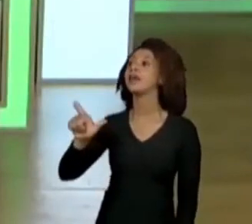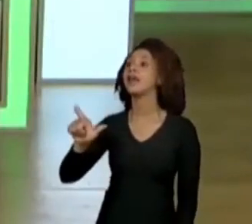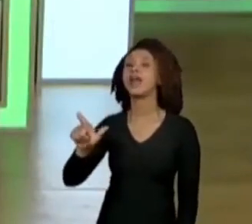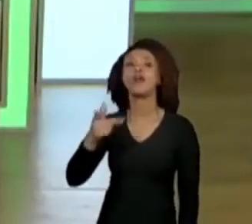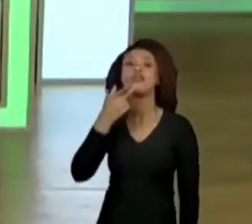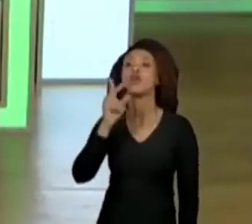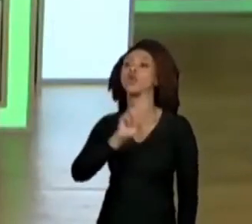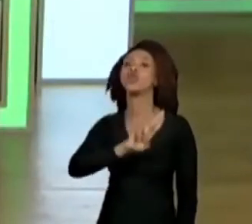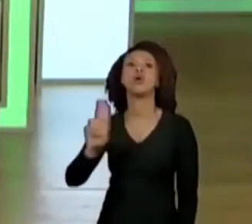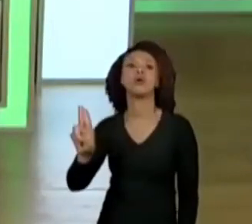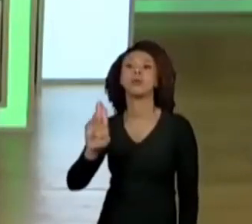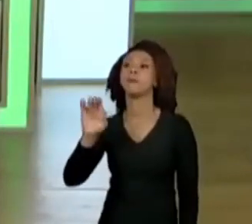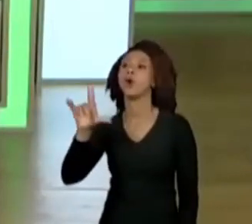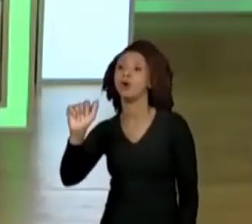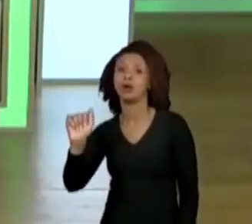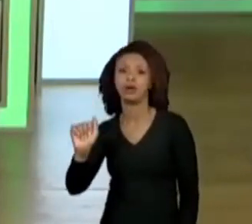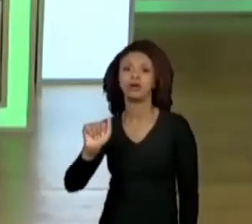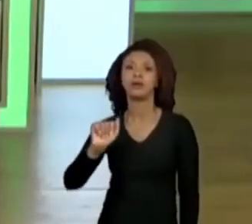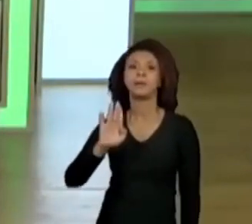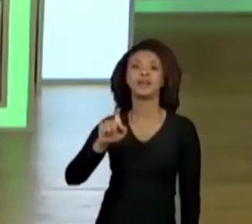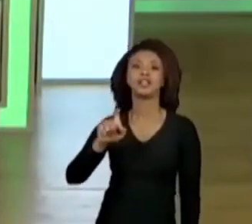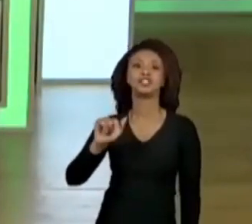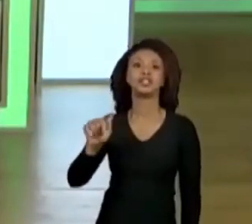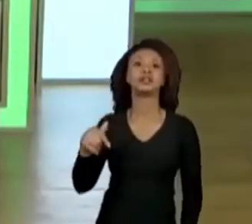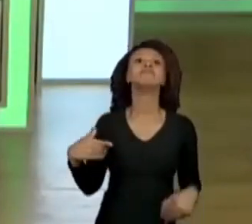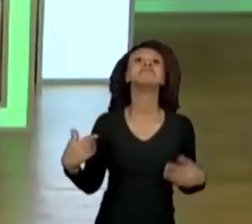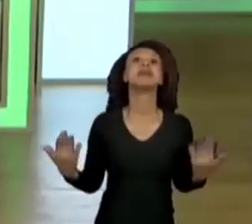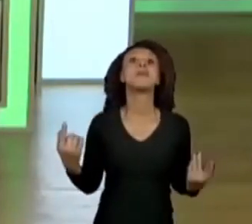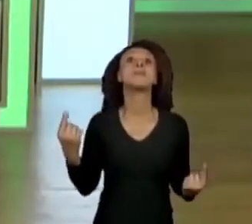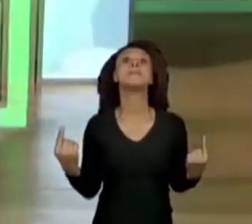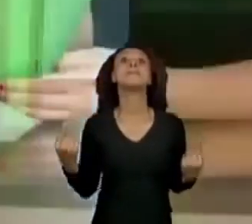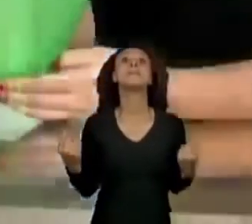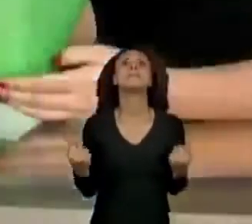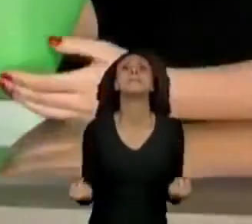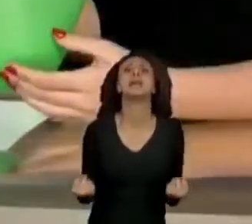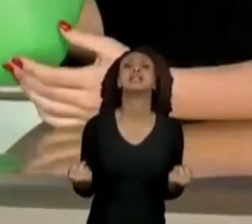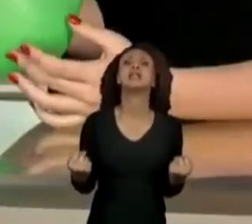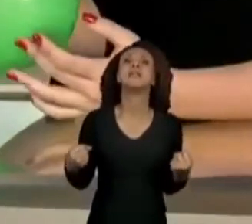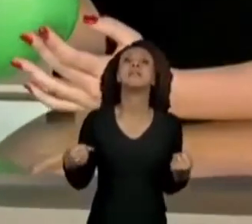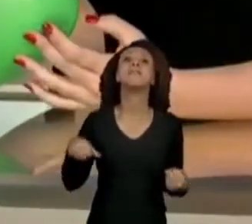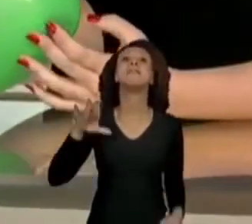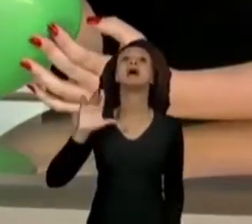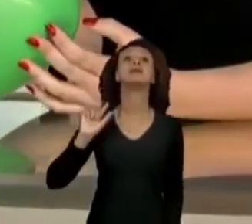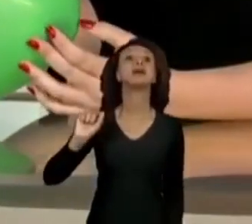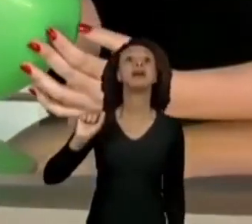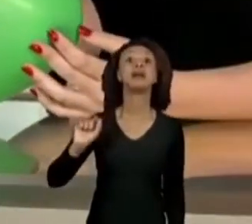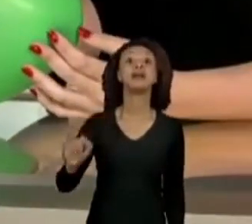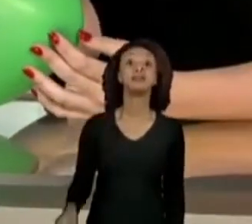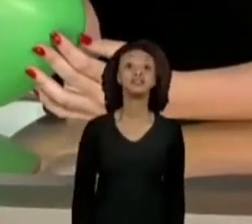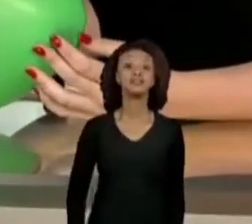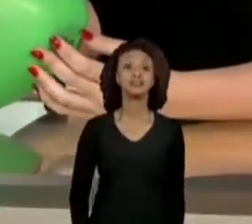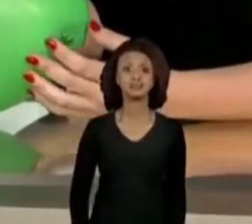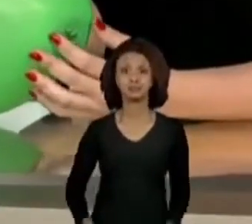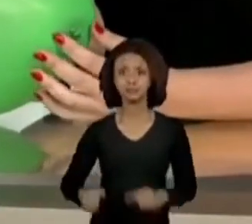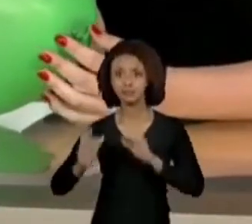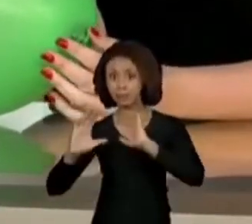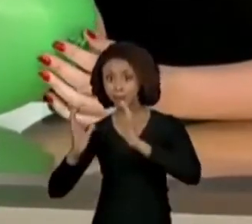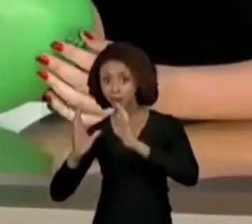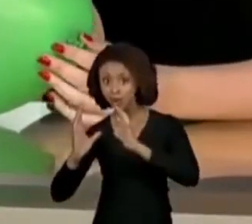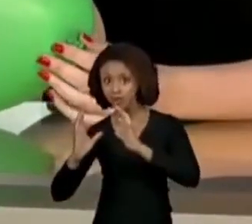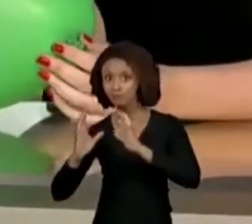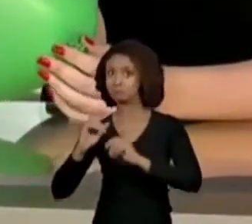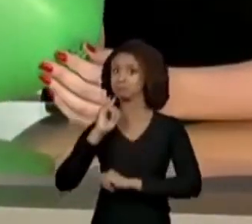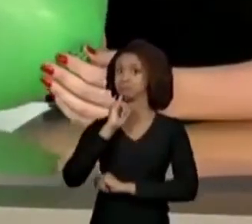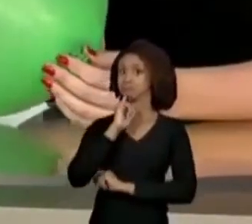bexiga. Sofia, bexiga e bola. E quem será que pesa mais? E quem será que pesa mais? A bola?